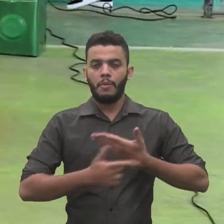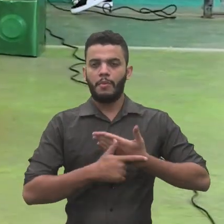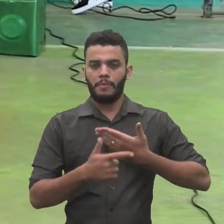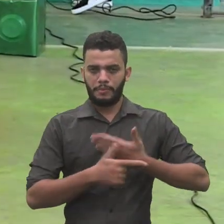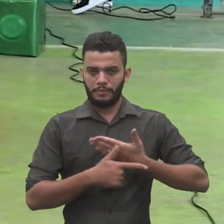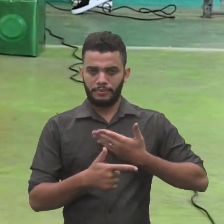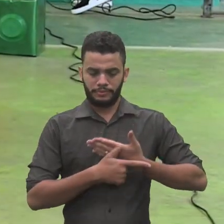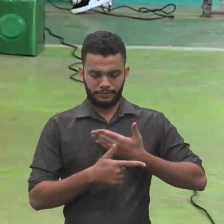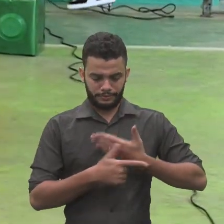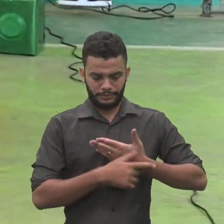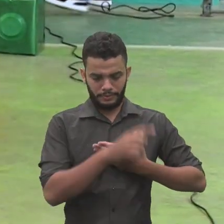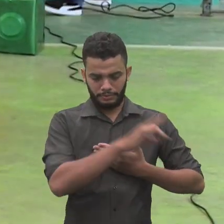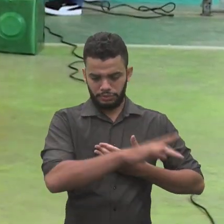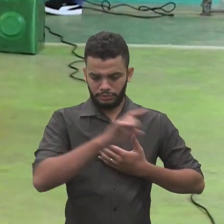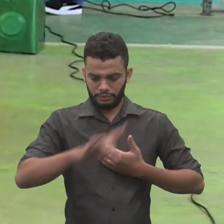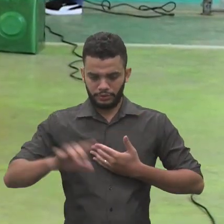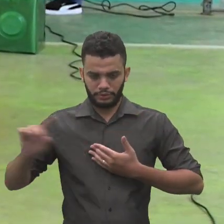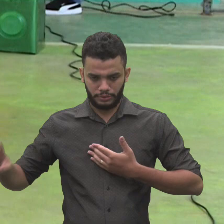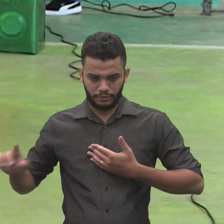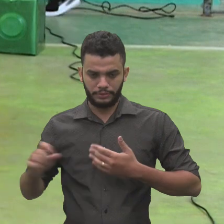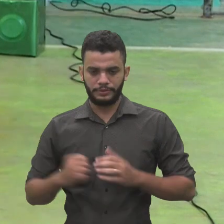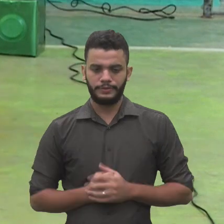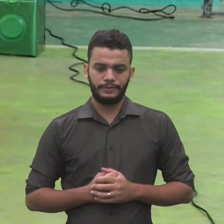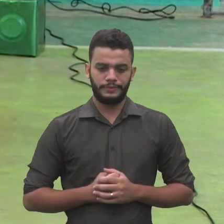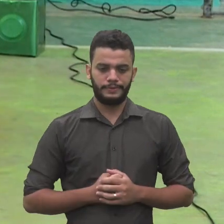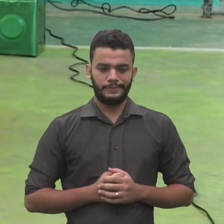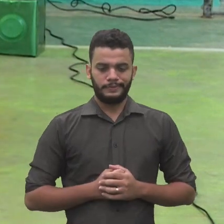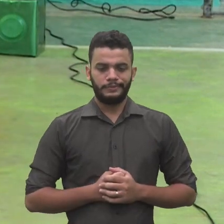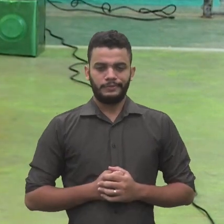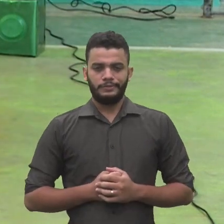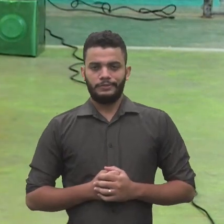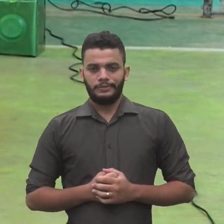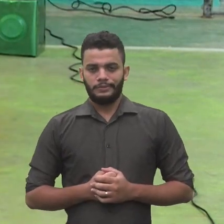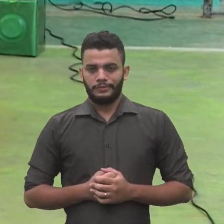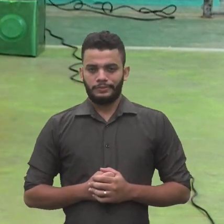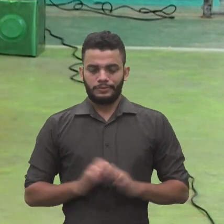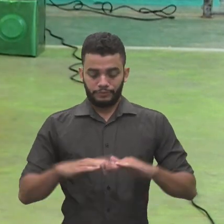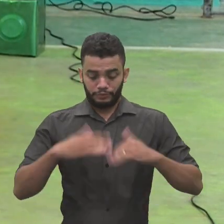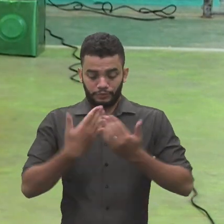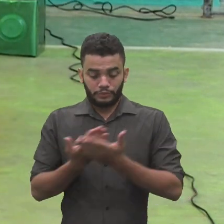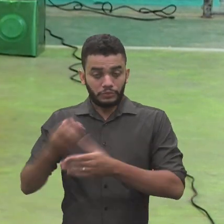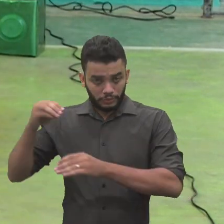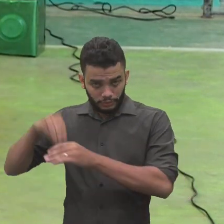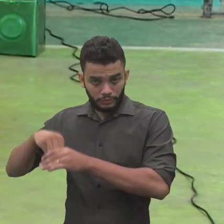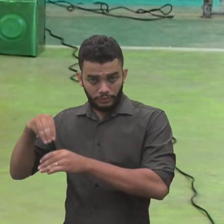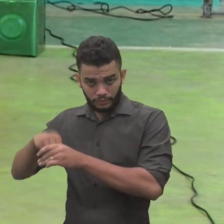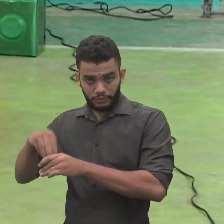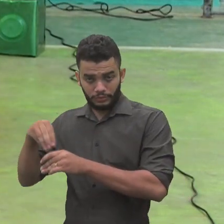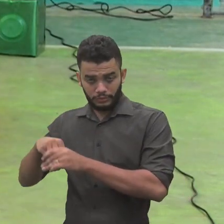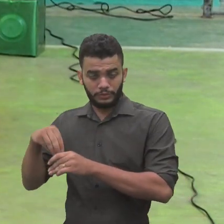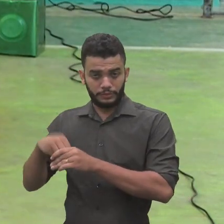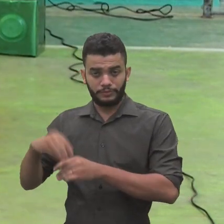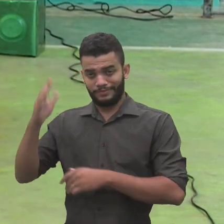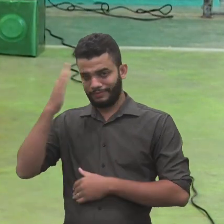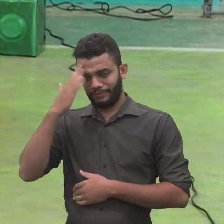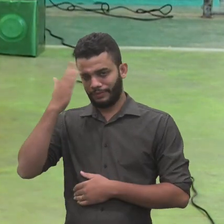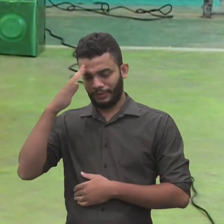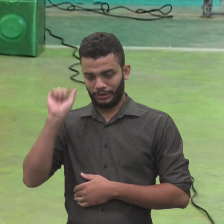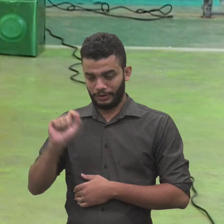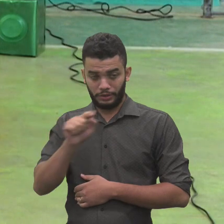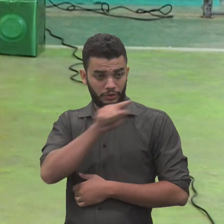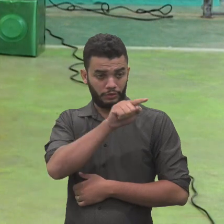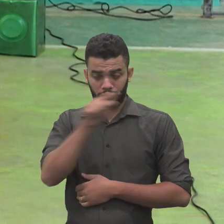Todos nós somos peças fundamentais e a nossa escola não se desenvolve se faltar uma pecinha. Por isso, todos